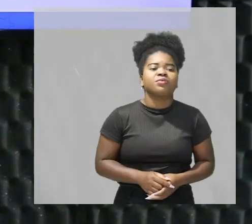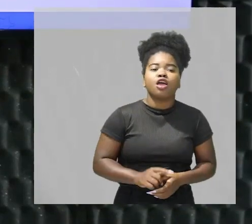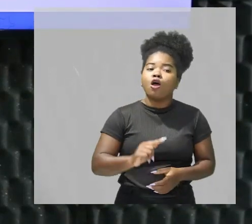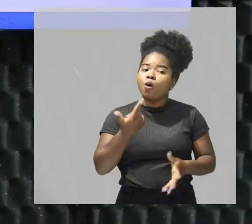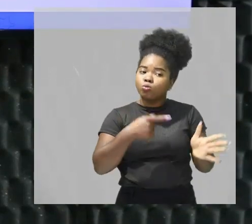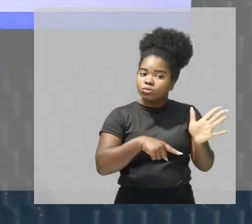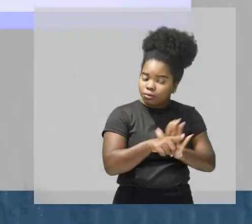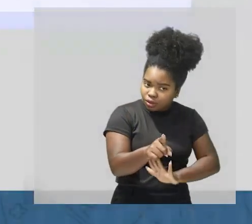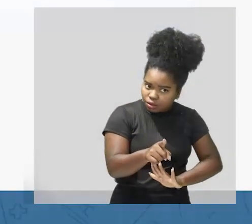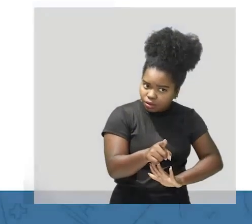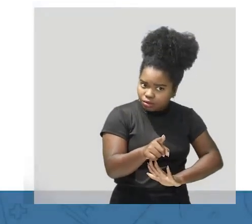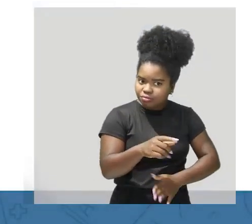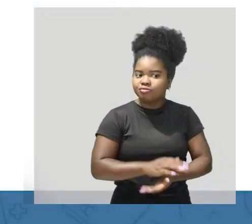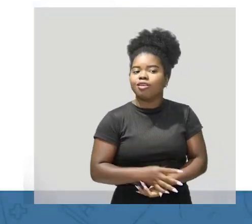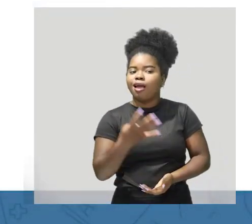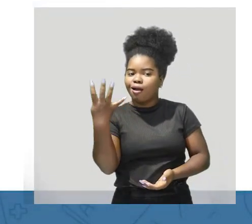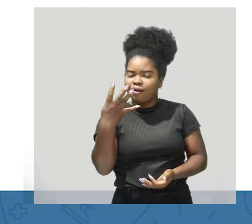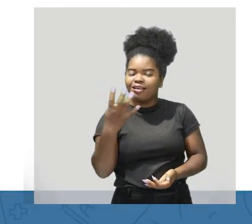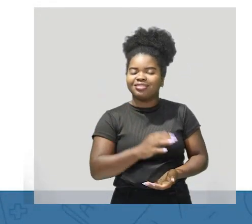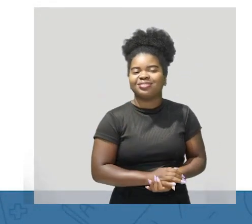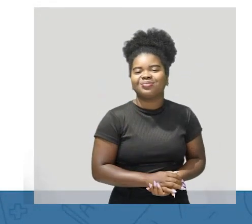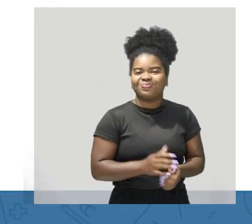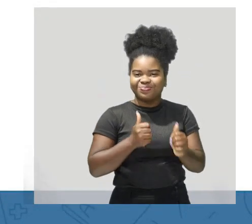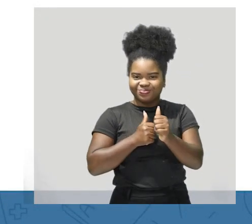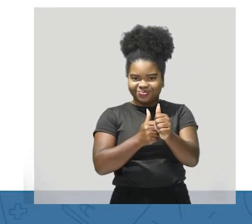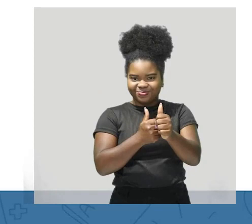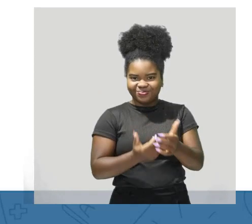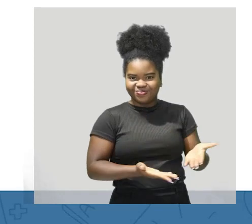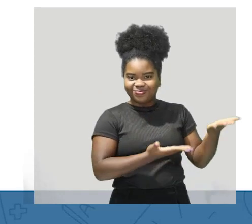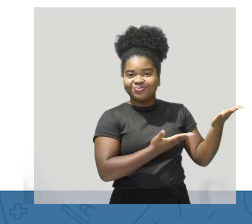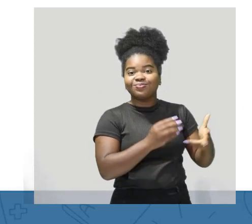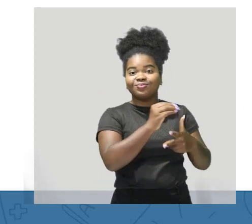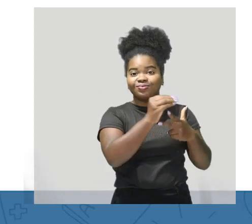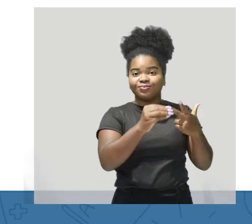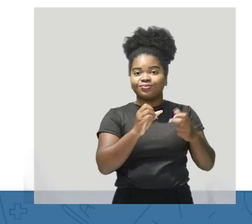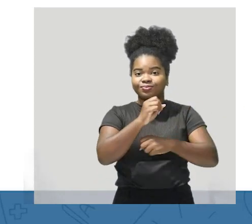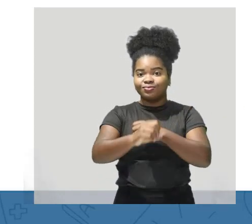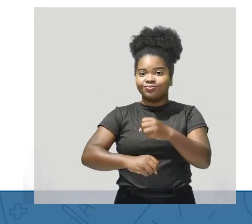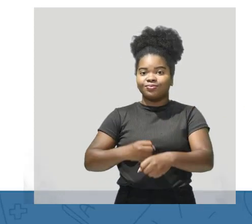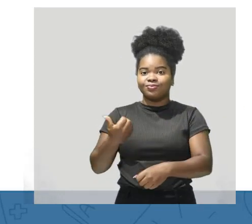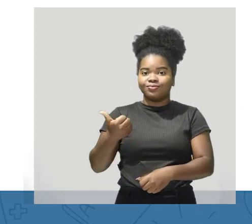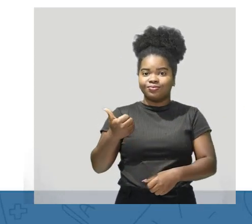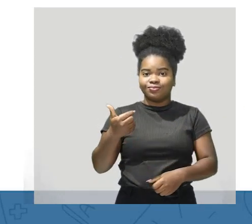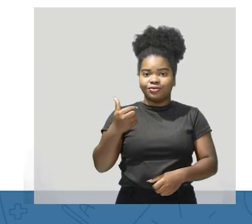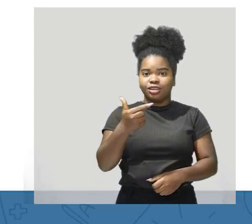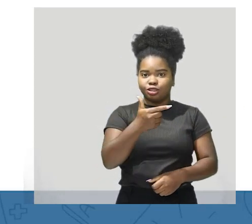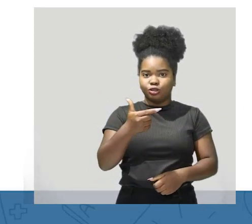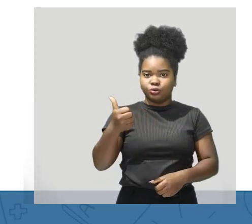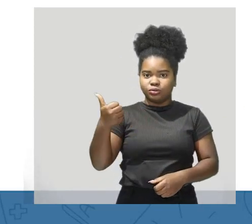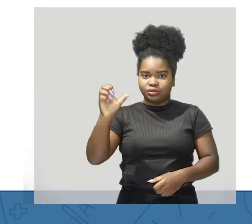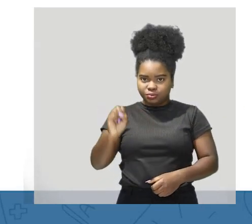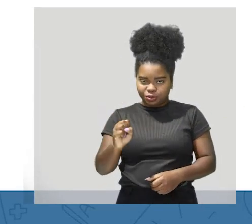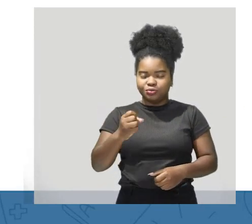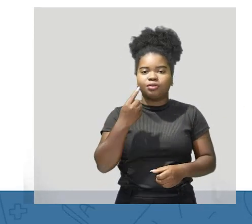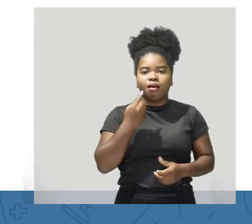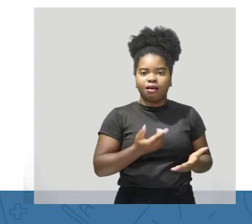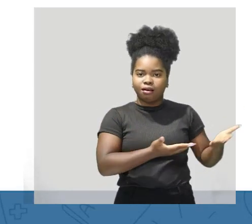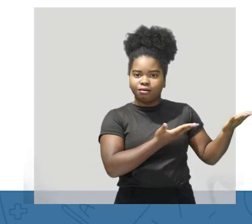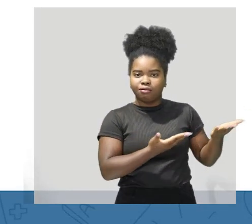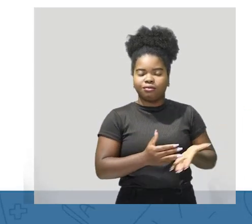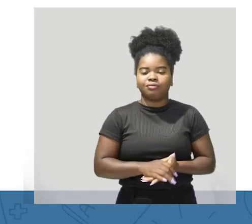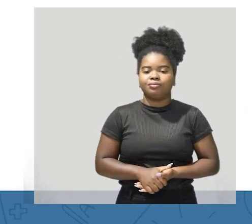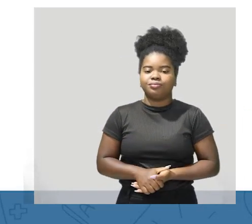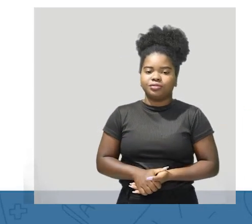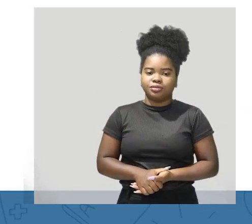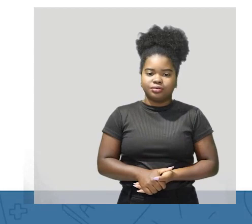vamos para a questão de número 4. Então, o Enem 2018. Para serem absorvidos